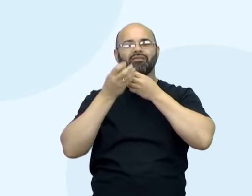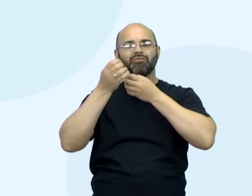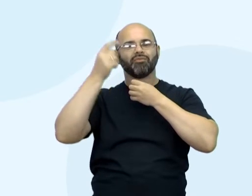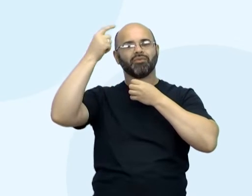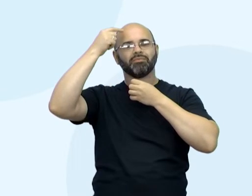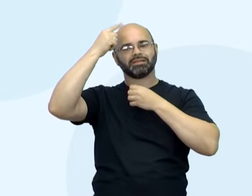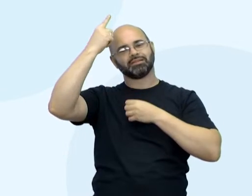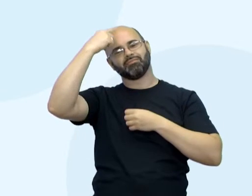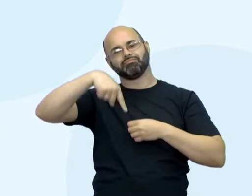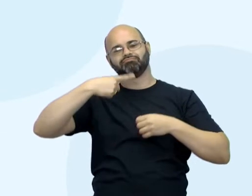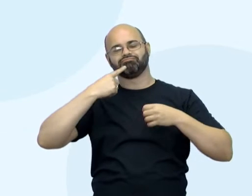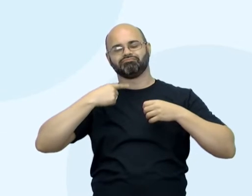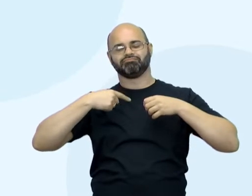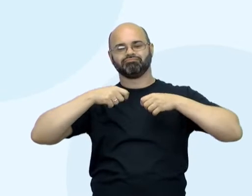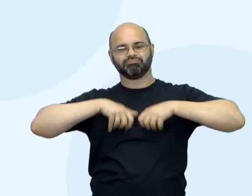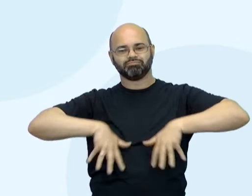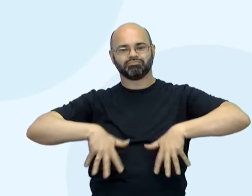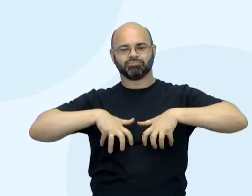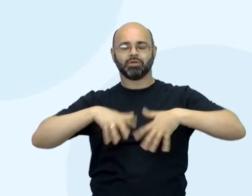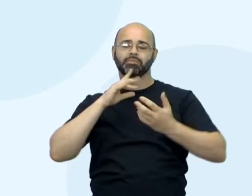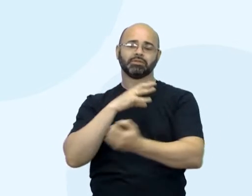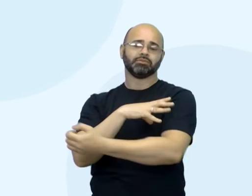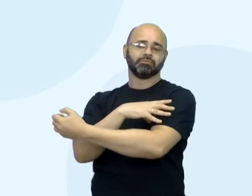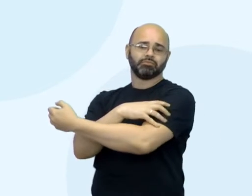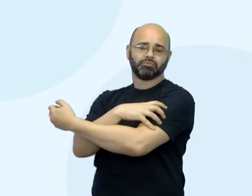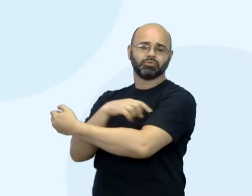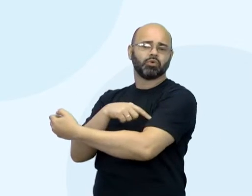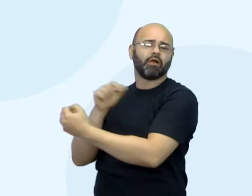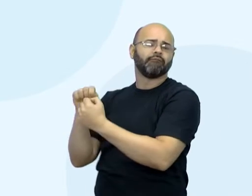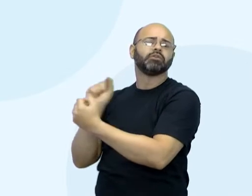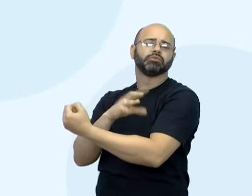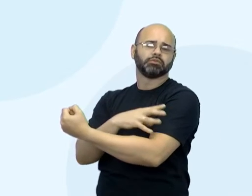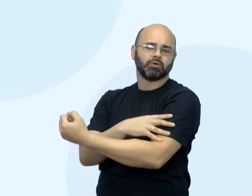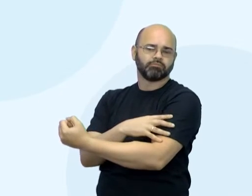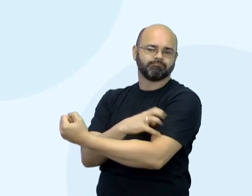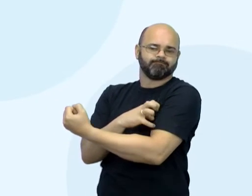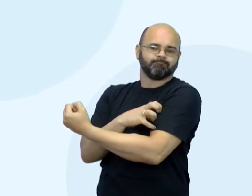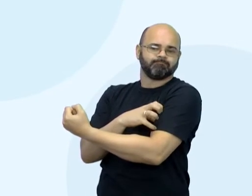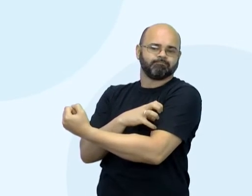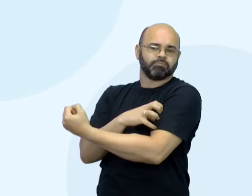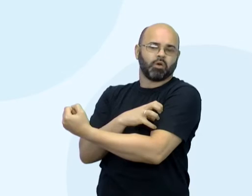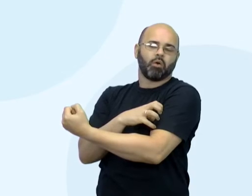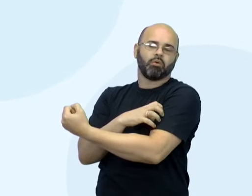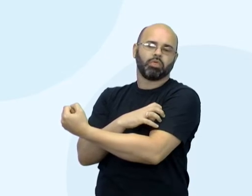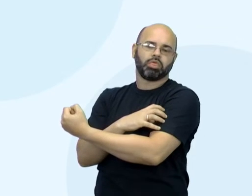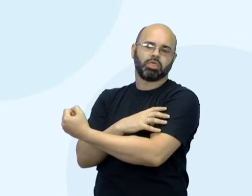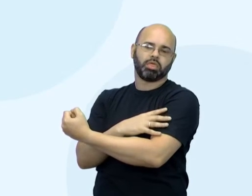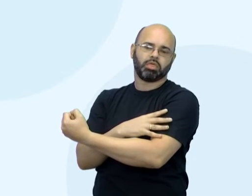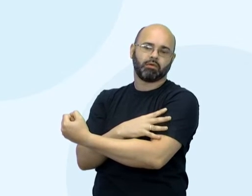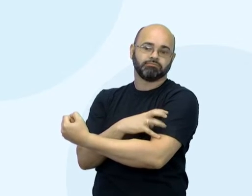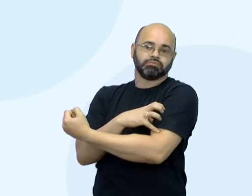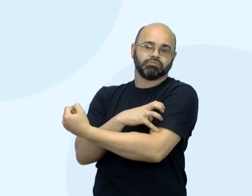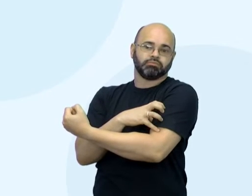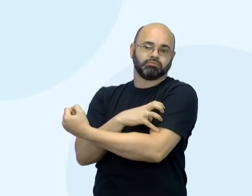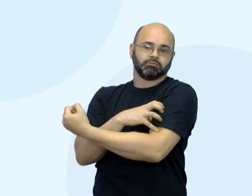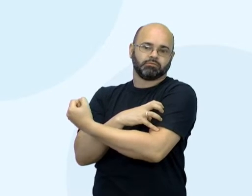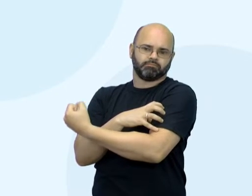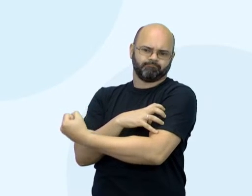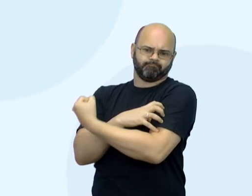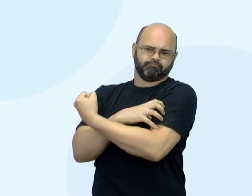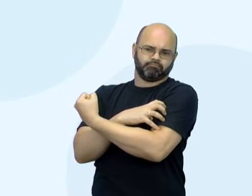qual é a ação dos músculos, gente? É a contração e o relaxamento muscular para que tenhamos, então,